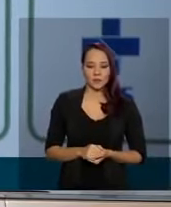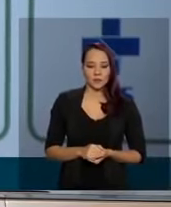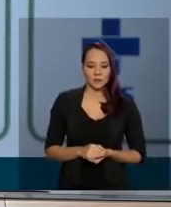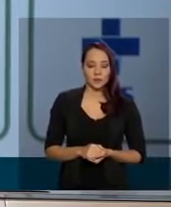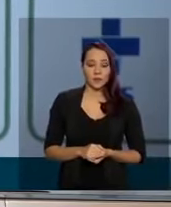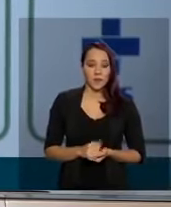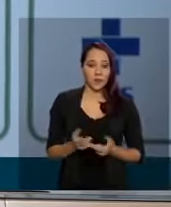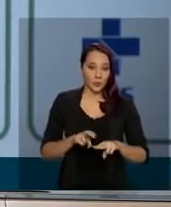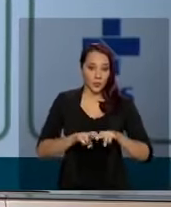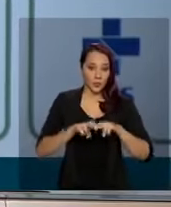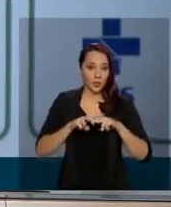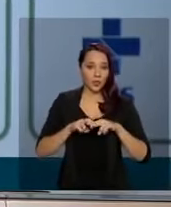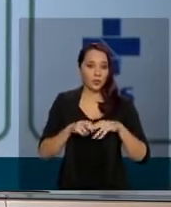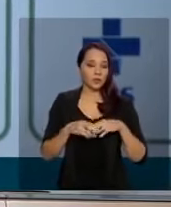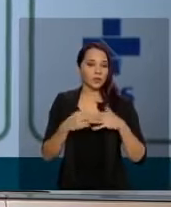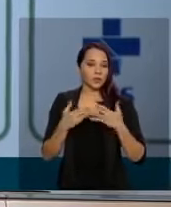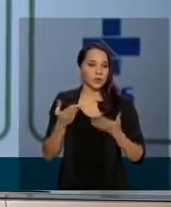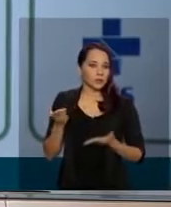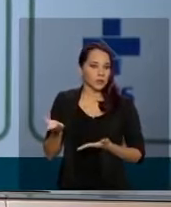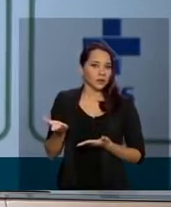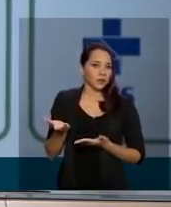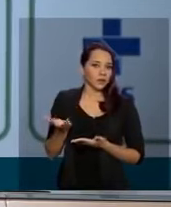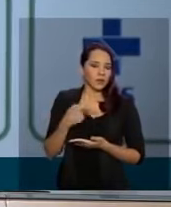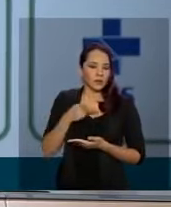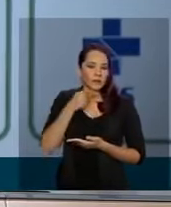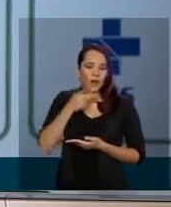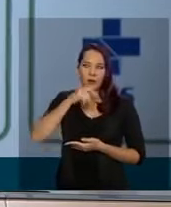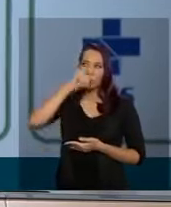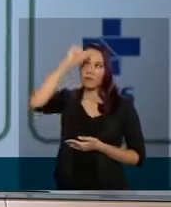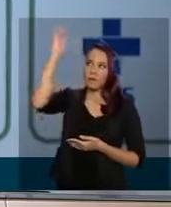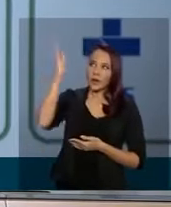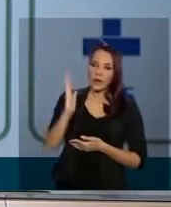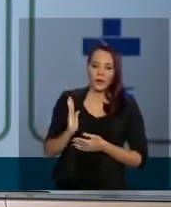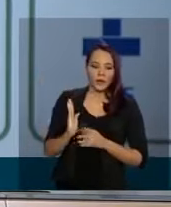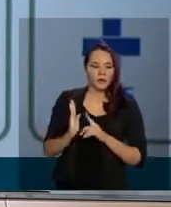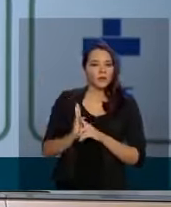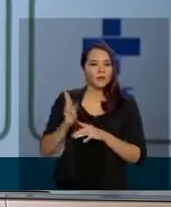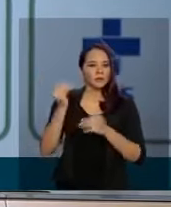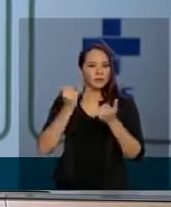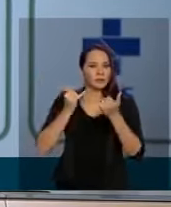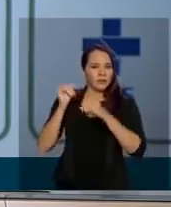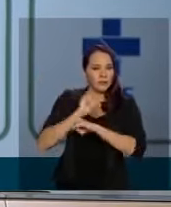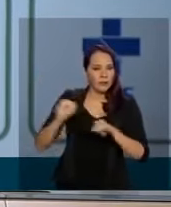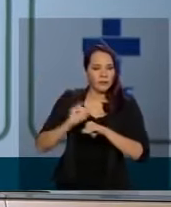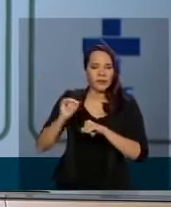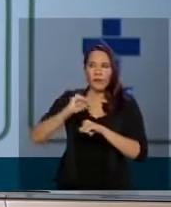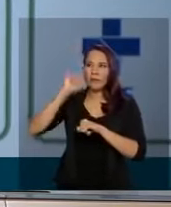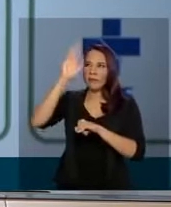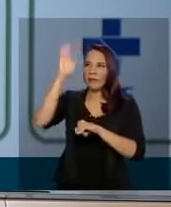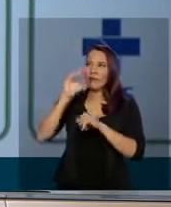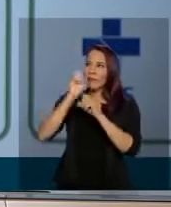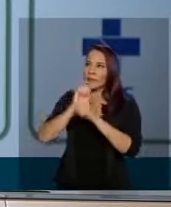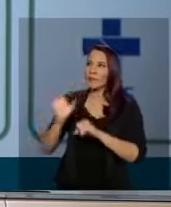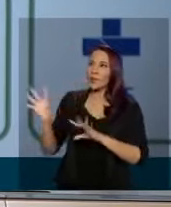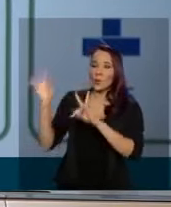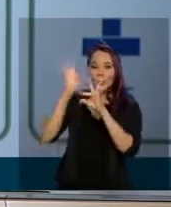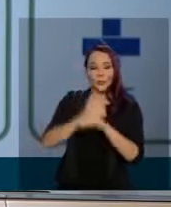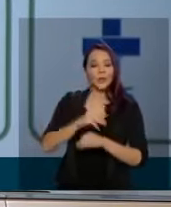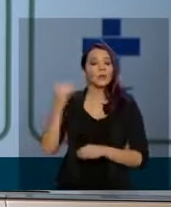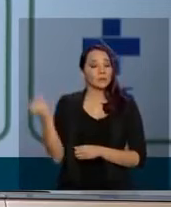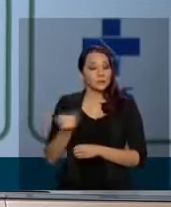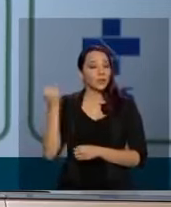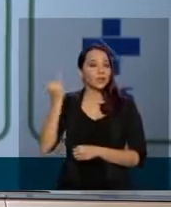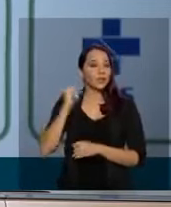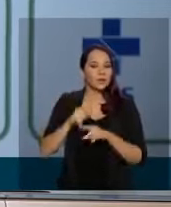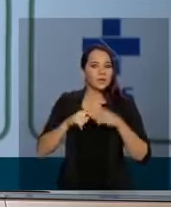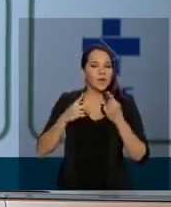E é por isso que quando a gente fala de Brasil, o dado do país como um todo ele é extremamente importante,